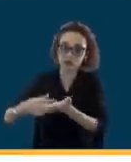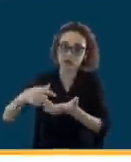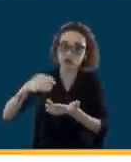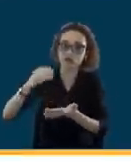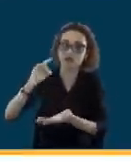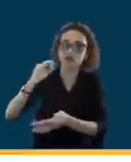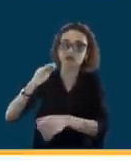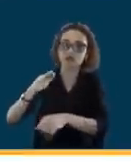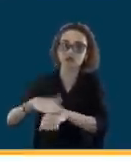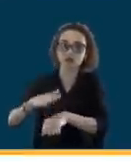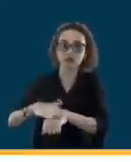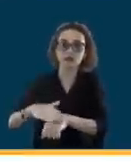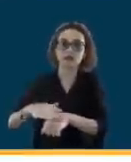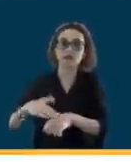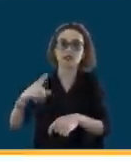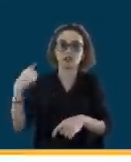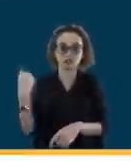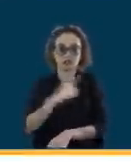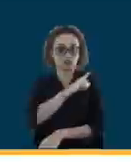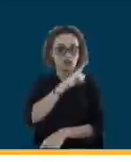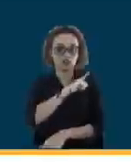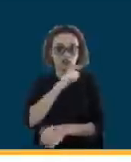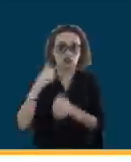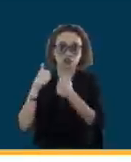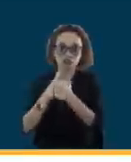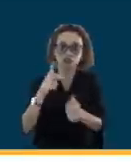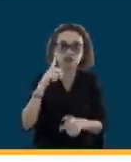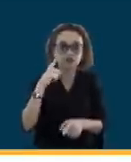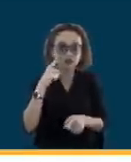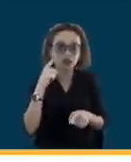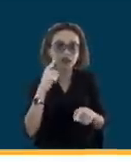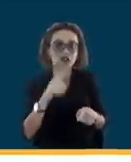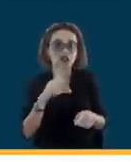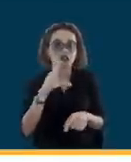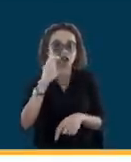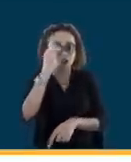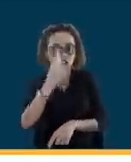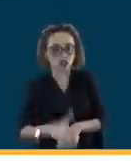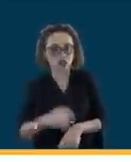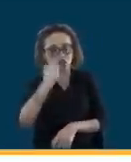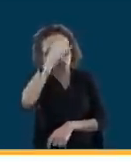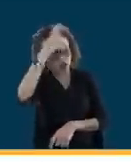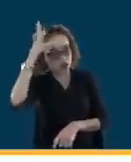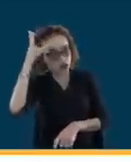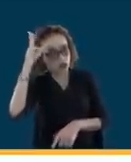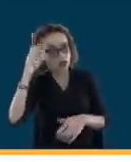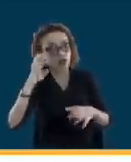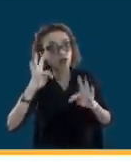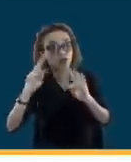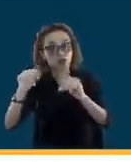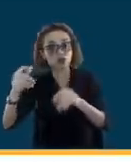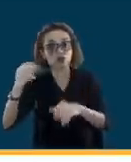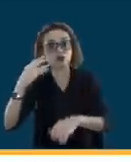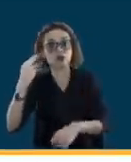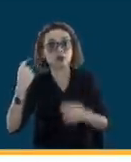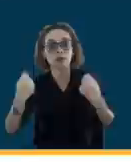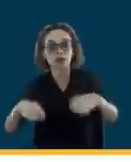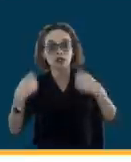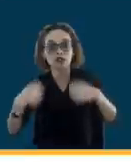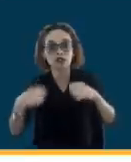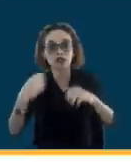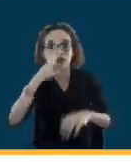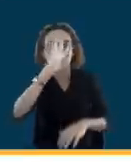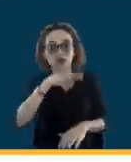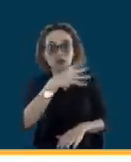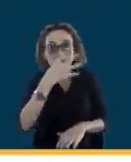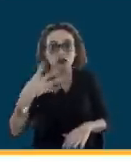muitos gestores de cultura nos acompanhando, diretores de cultura de municípios e tal, e todos precisam, não é, desse calendário, desse texto